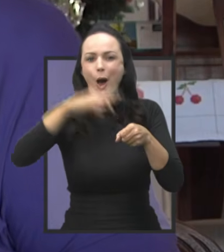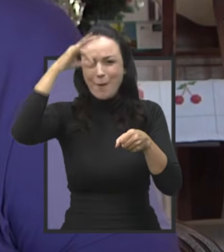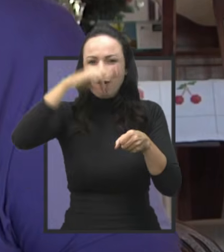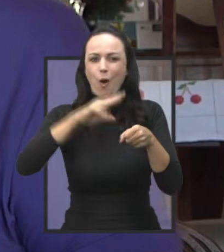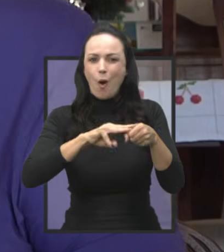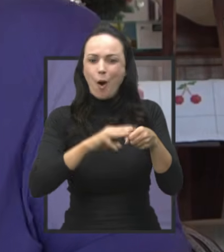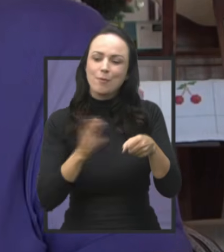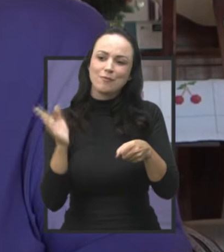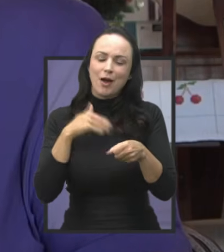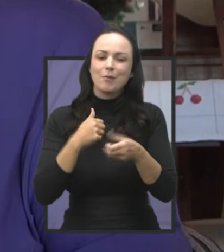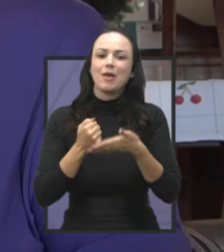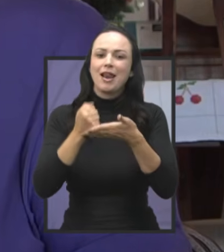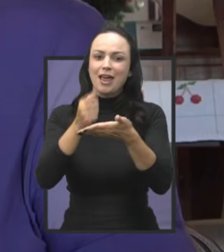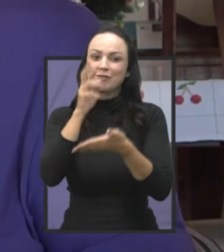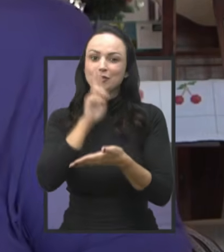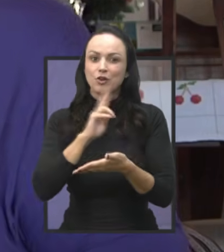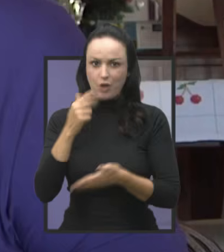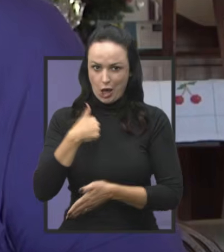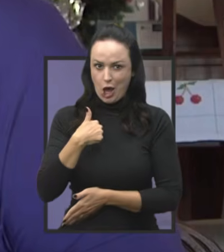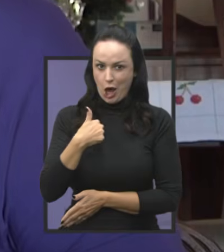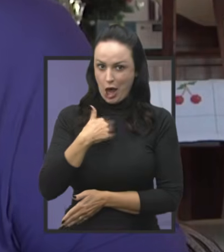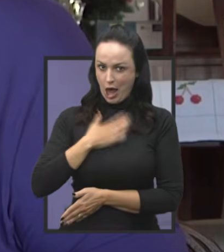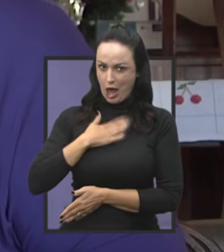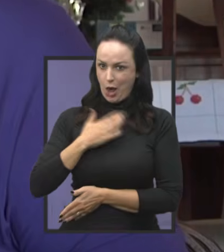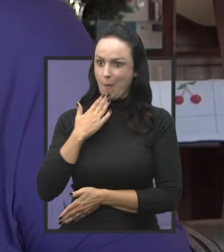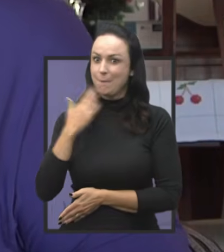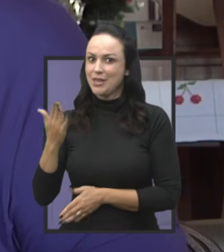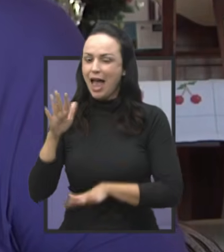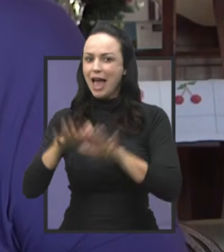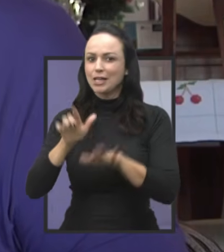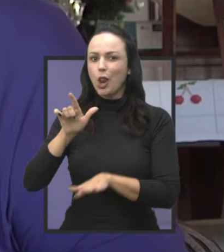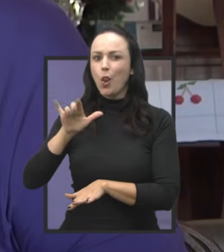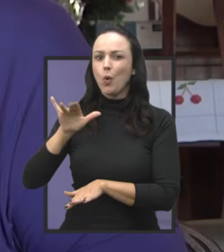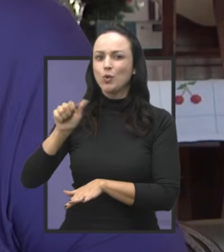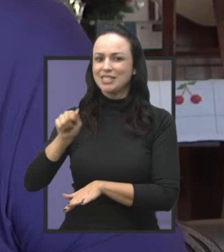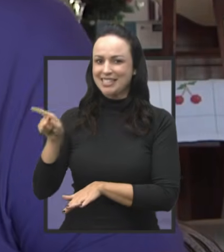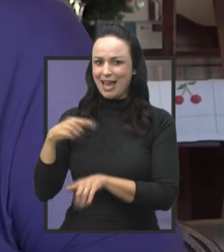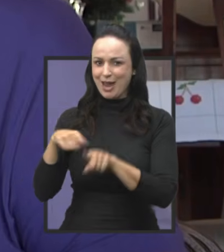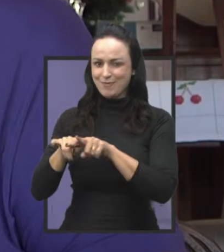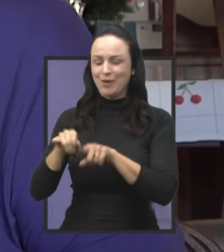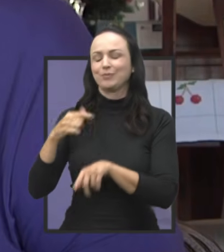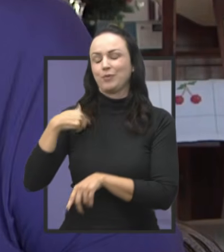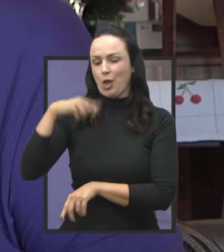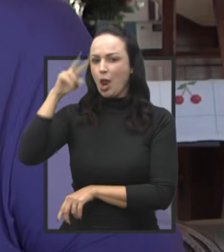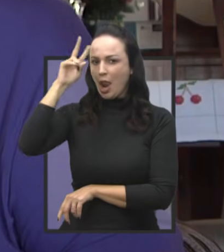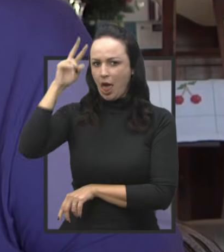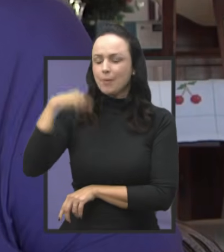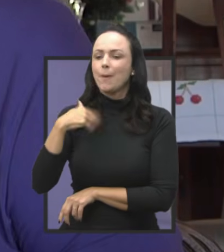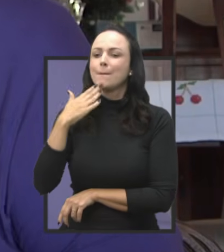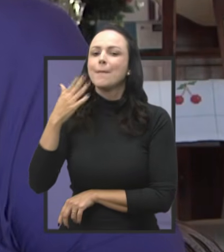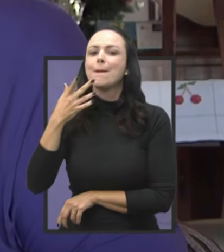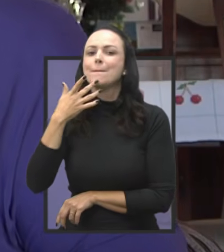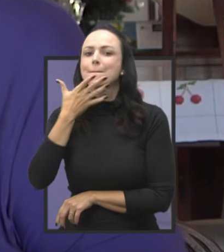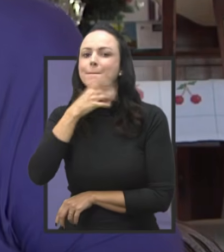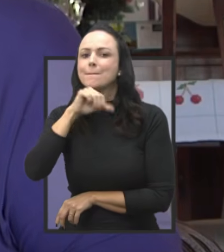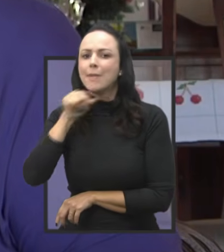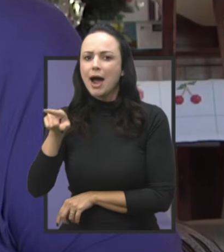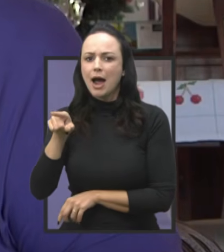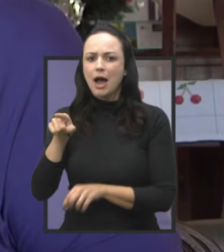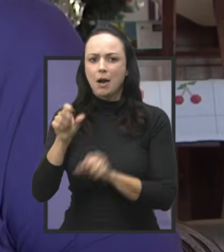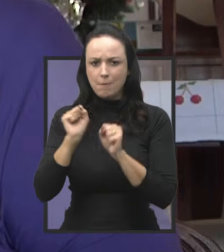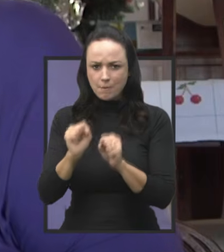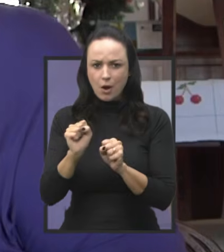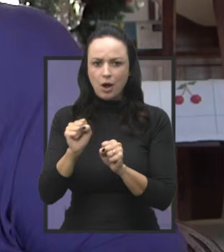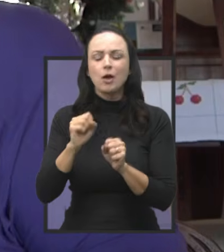sorvete. Então eu pedia, era eu que pedia às vezes a Lúcia, mas eu lembro de pedir pro meu pai